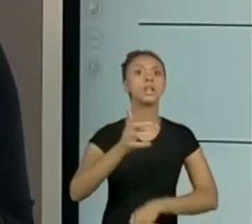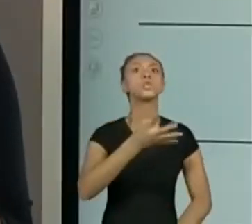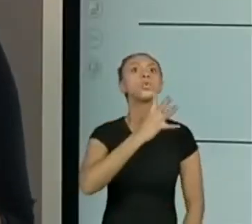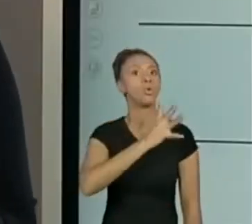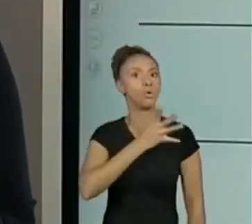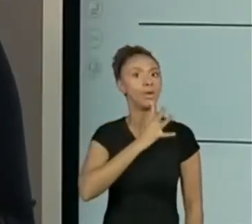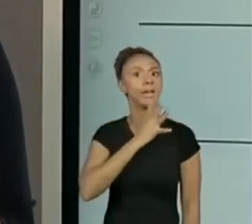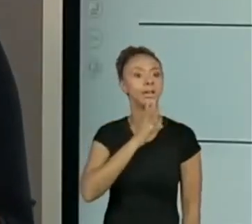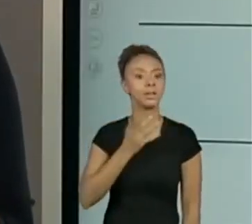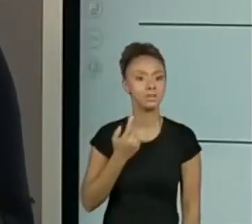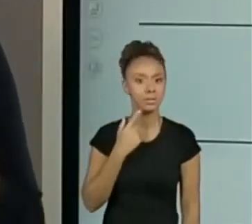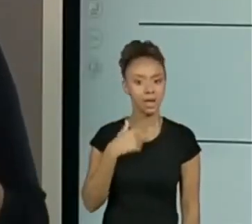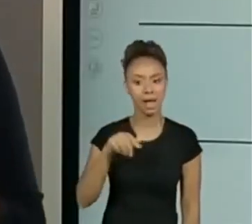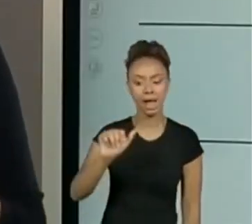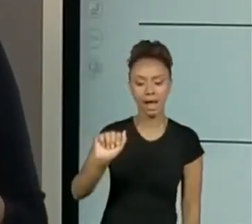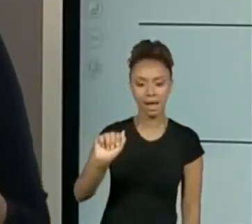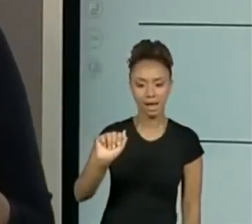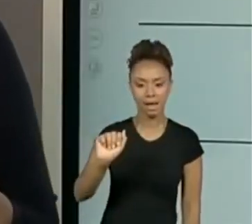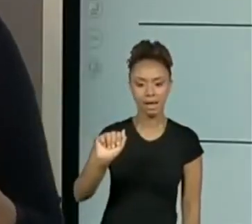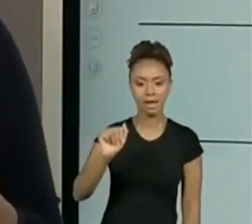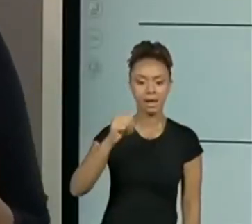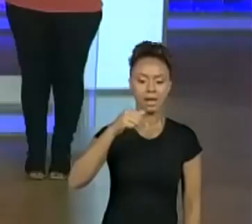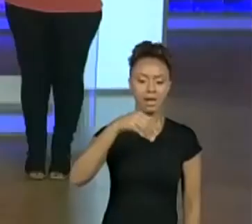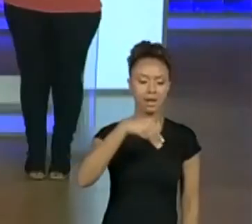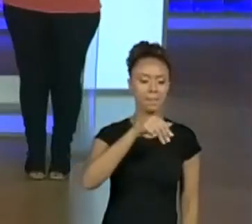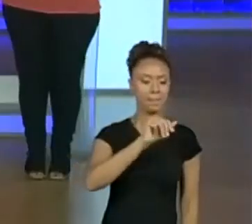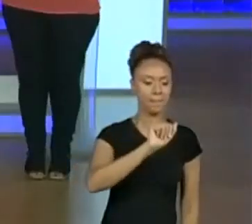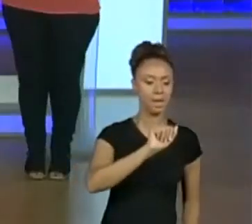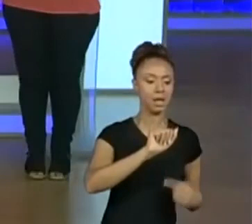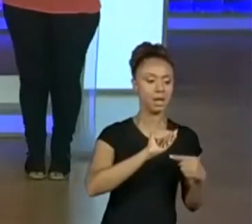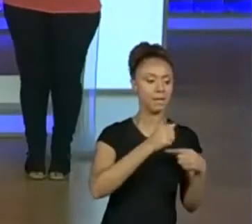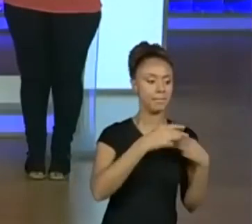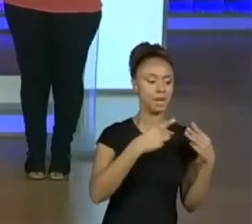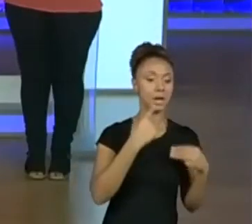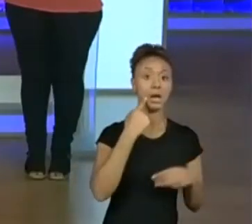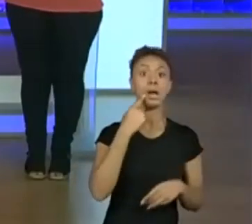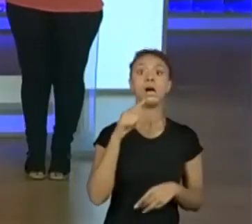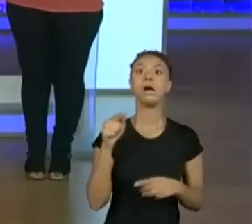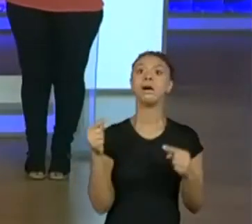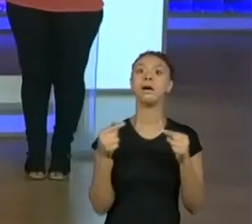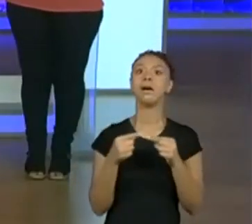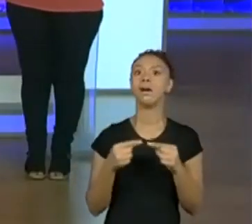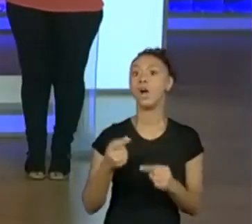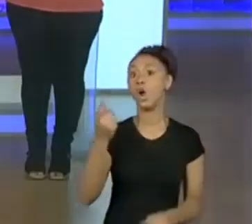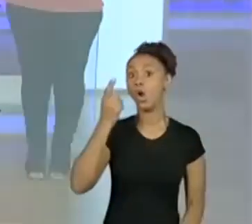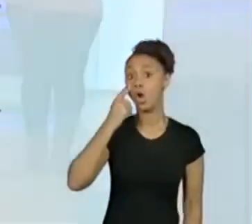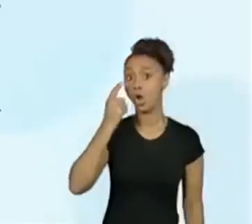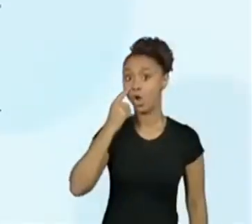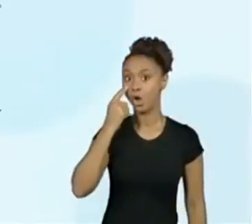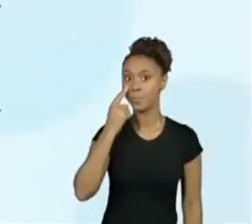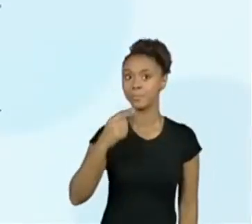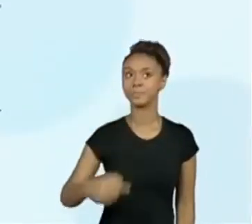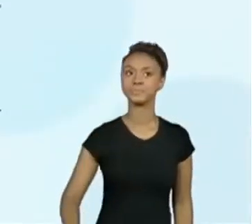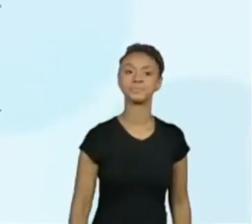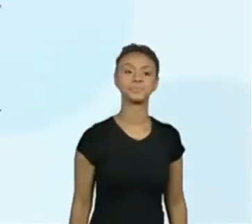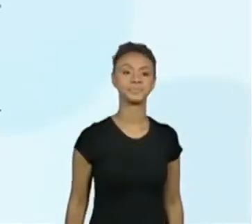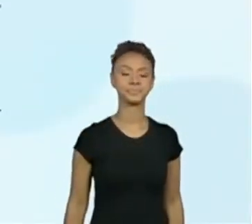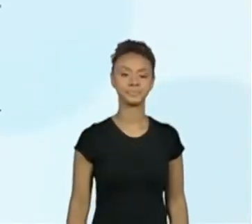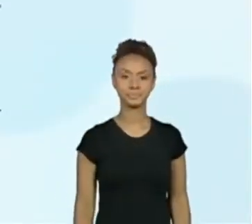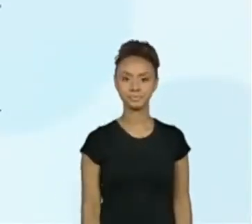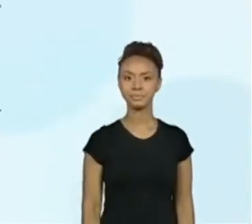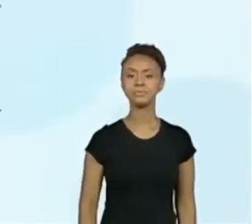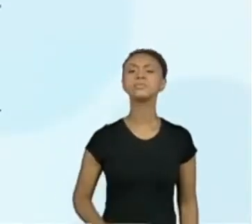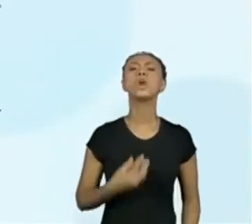informação. Amarelinha. Então, vamos começar? Vamos. Olhem lá, então. Junto com a Pro.